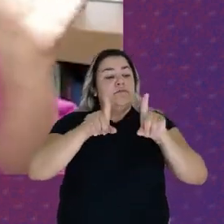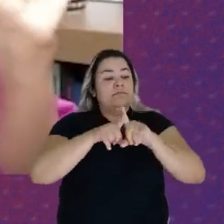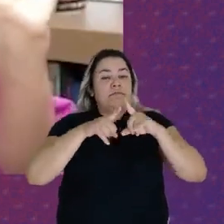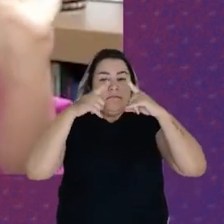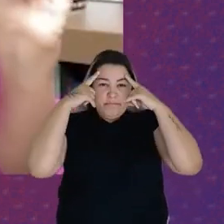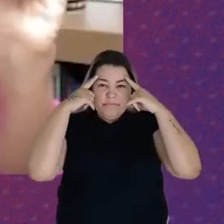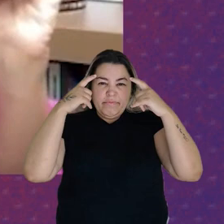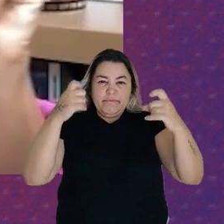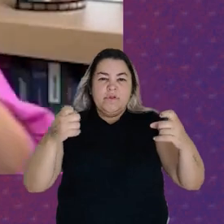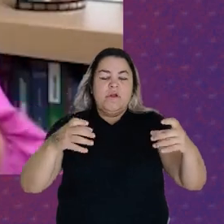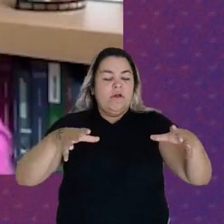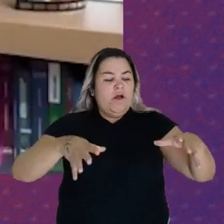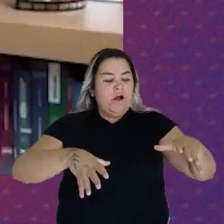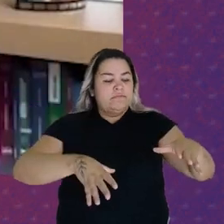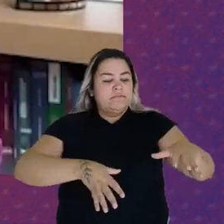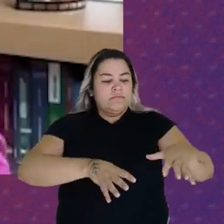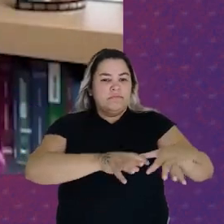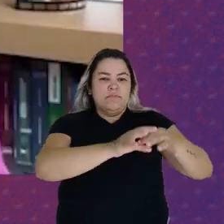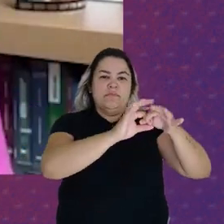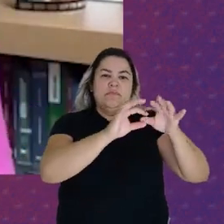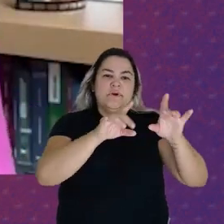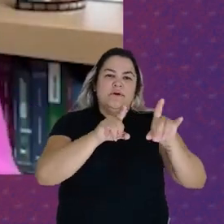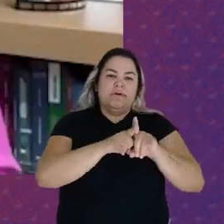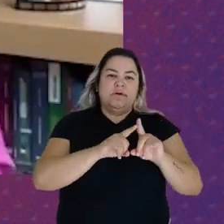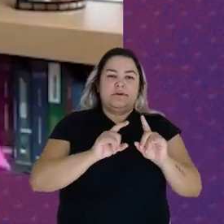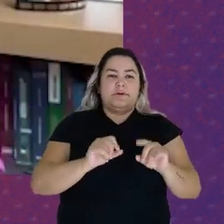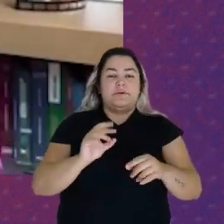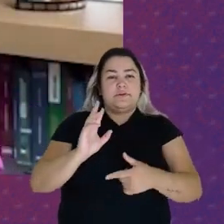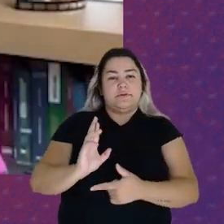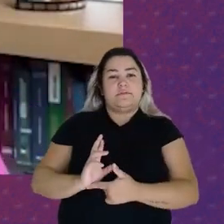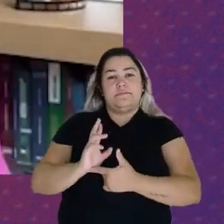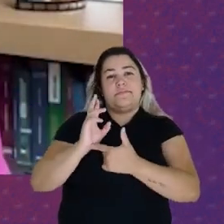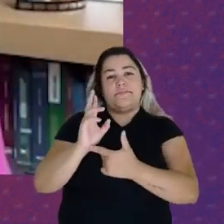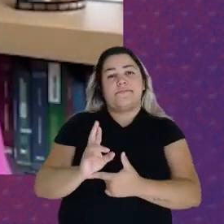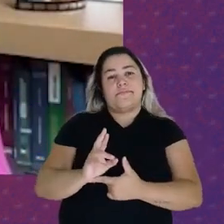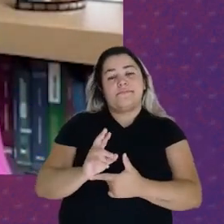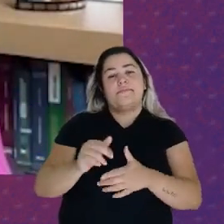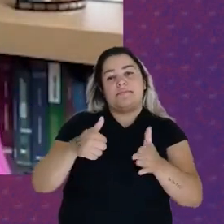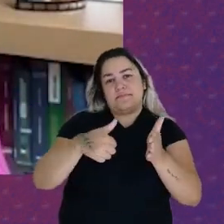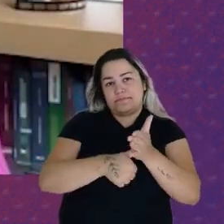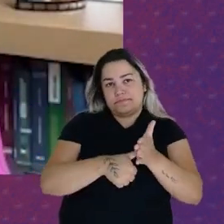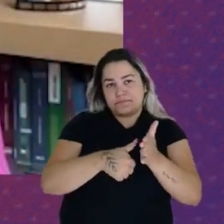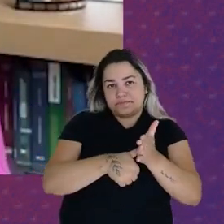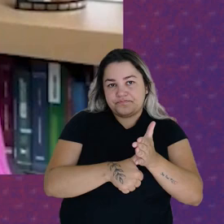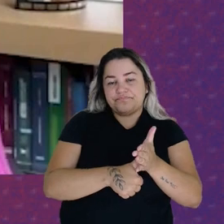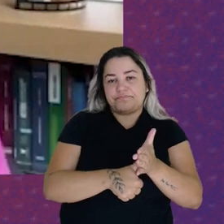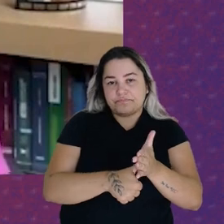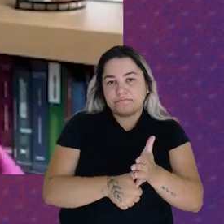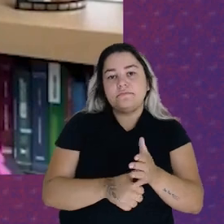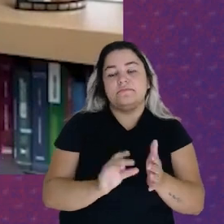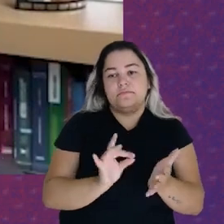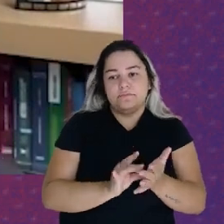está casada com representatividade, que é também casada com identidade. É isso